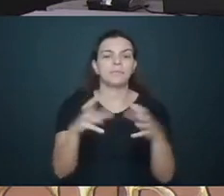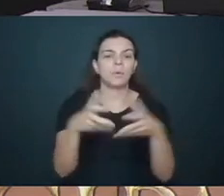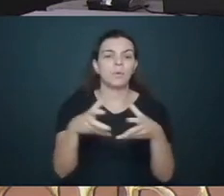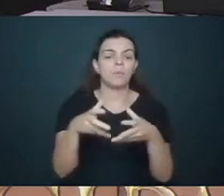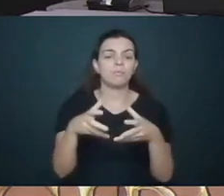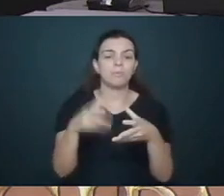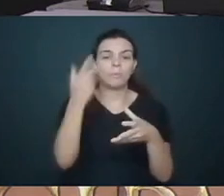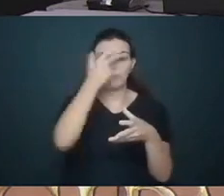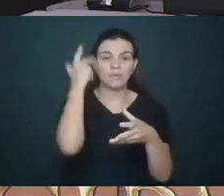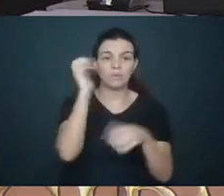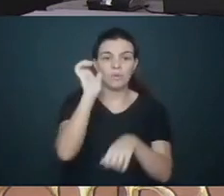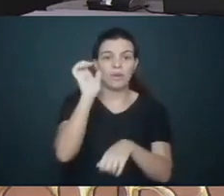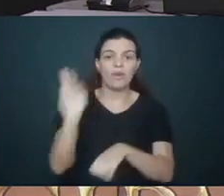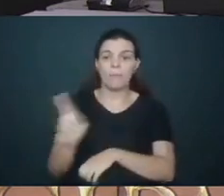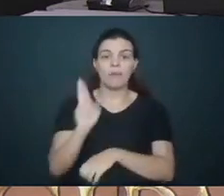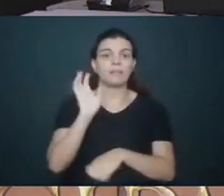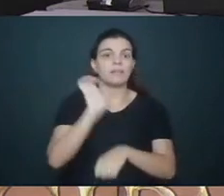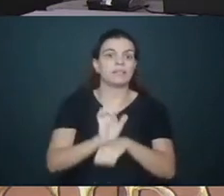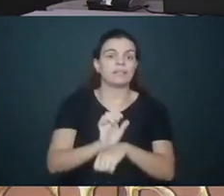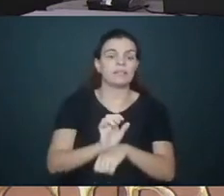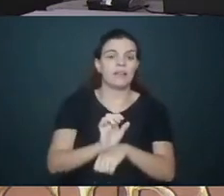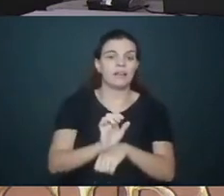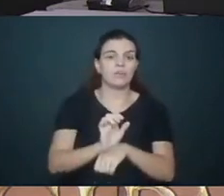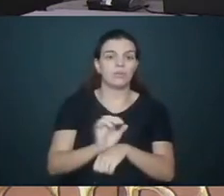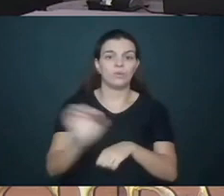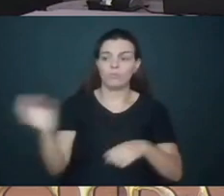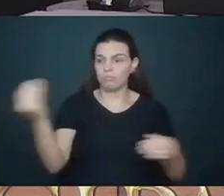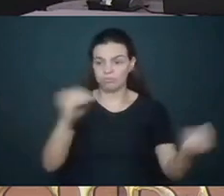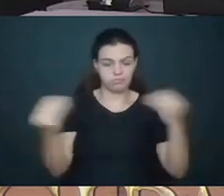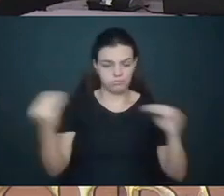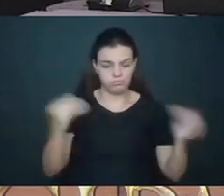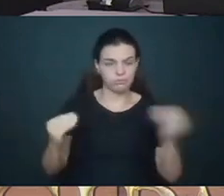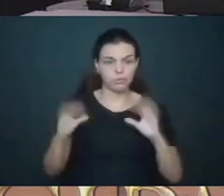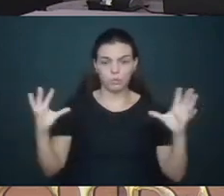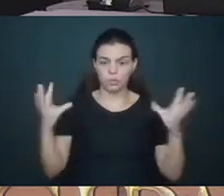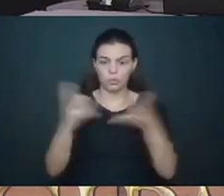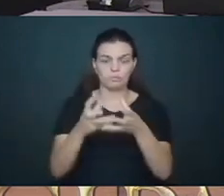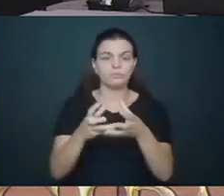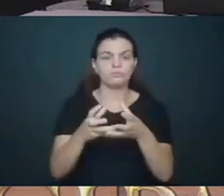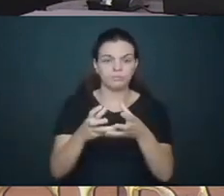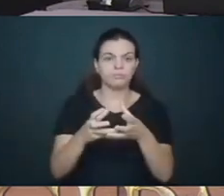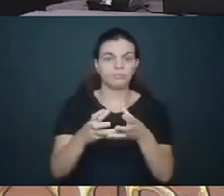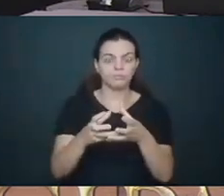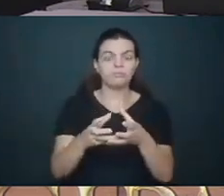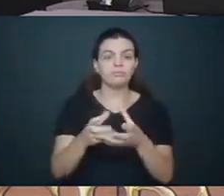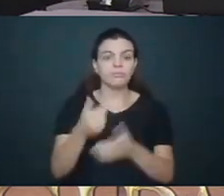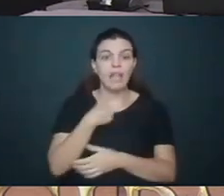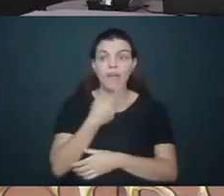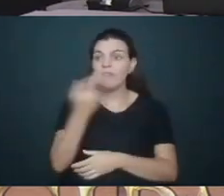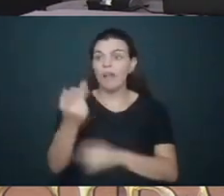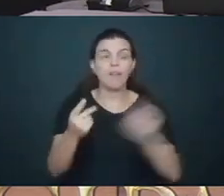nós decidimos aqui ir para a biblioteca, não resolve nada. Resolve se o resultado vai capilarizar